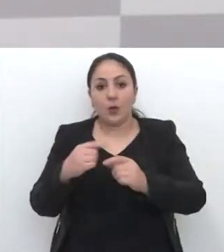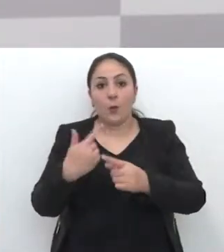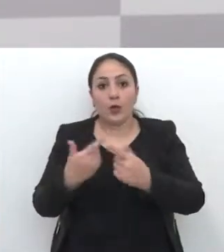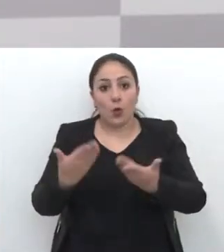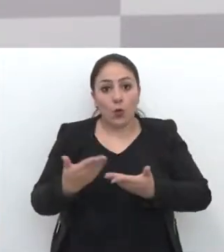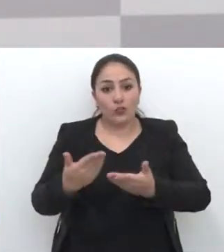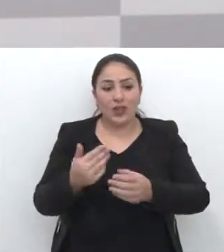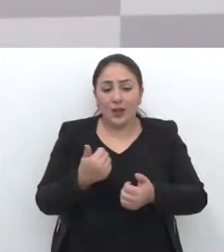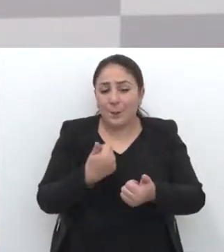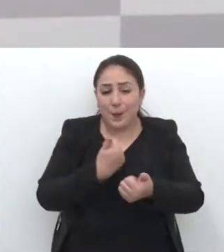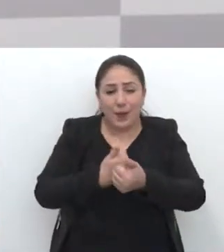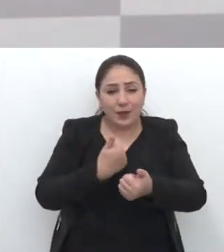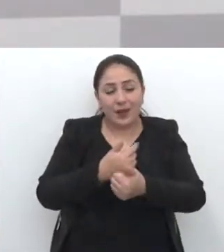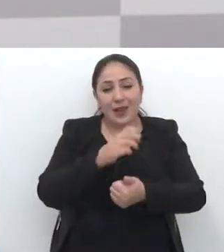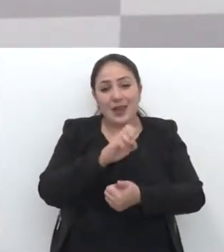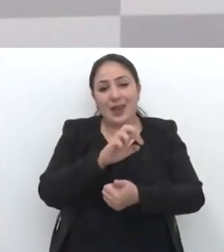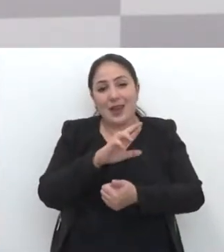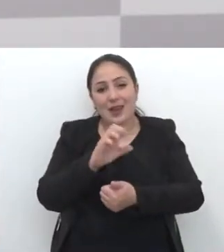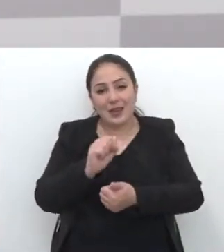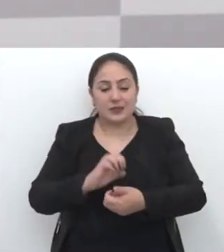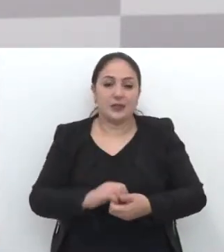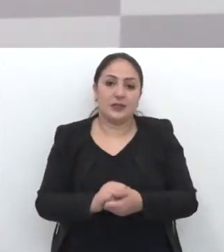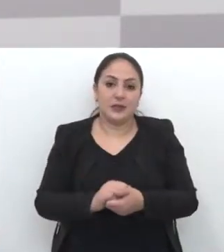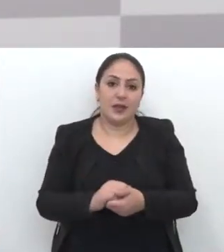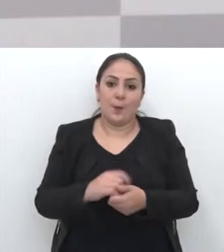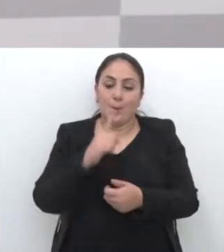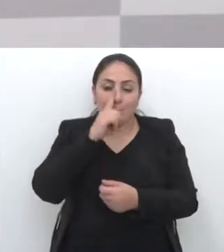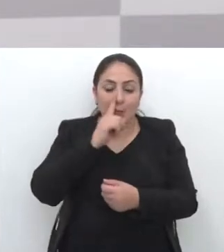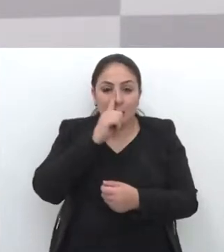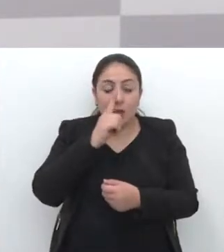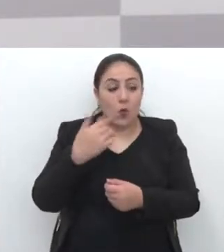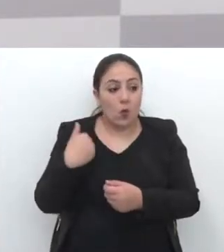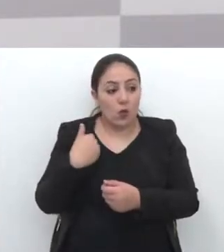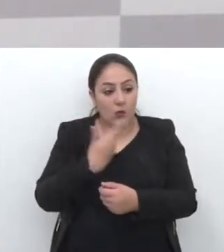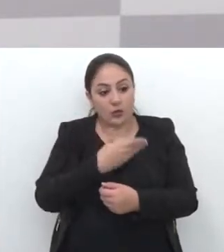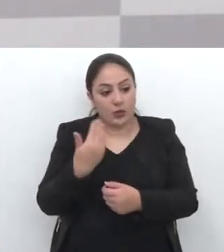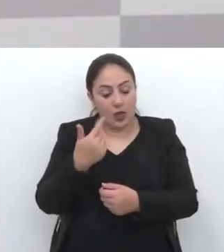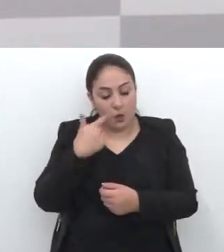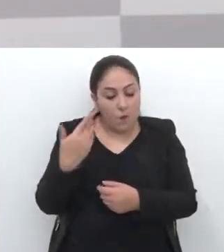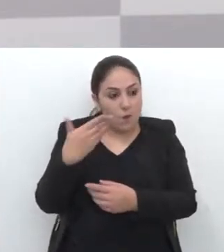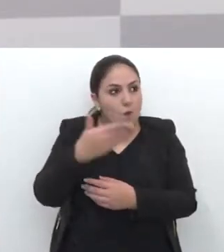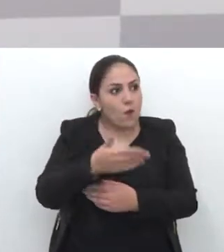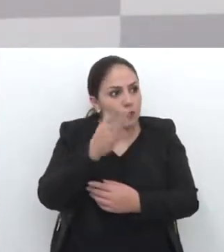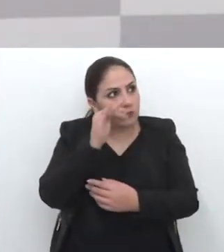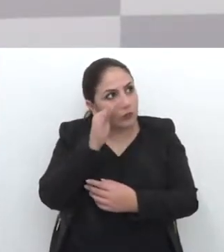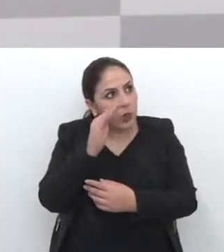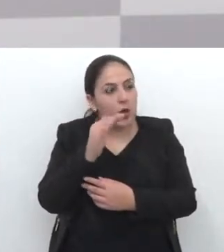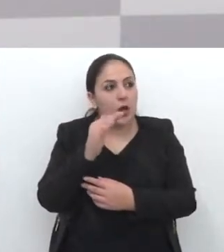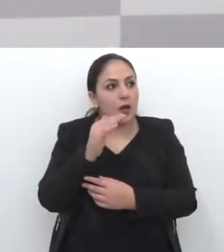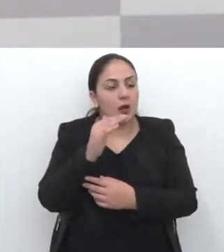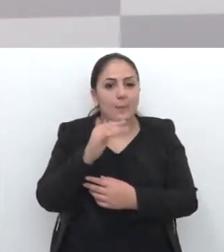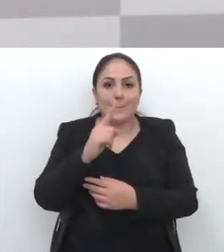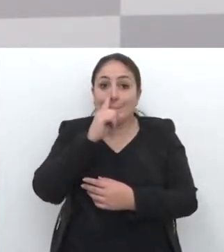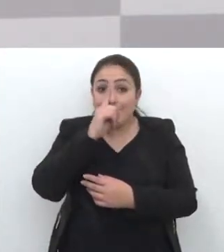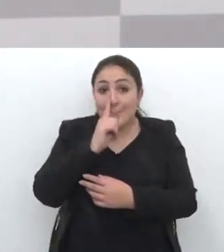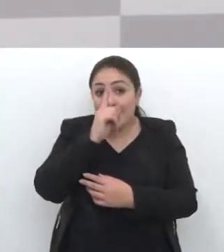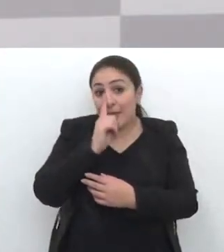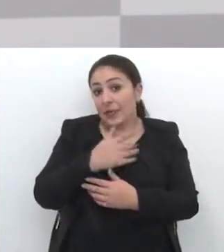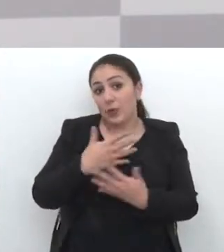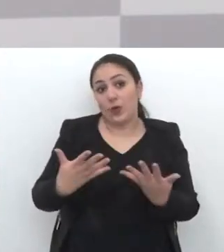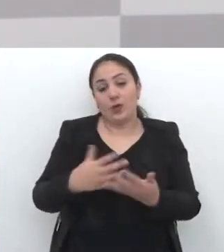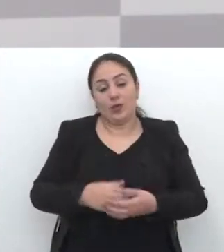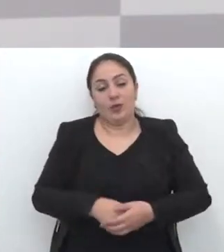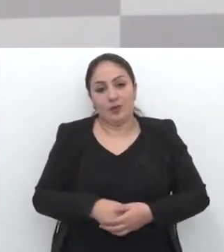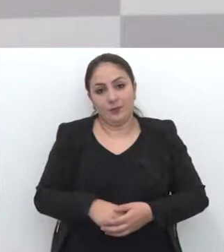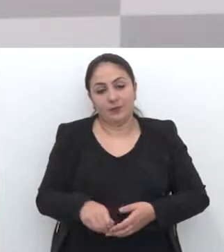ela se encontra ao lado da RS, é um perigo. Eu estive lá em loco hoje, eu estive monitorando, estive vendo, é